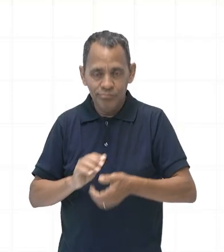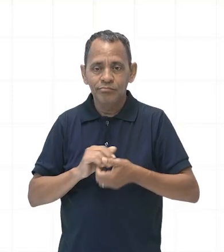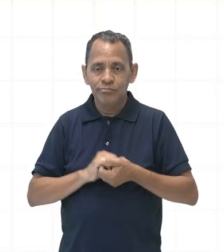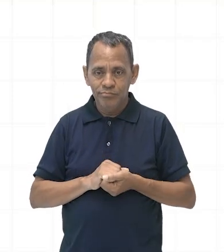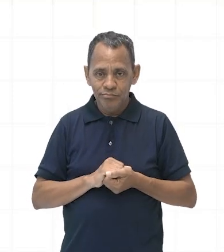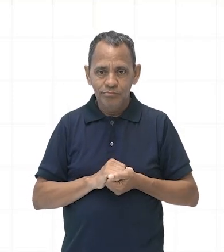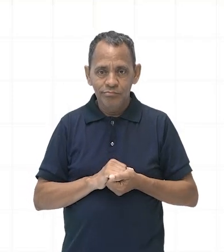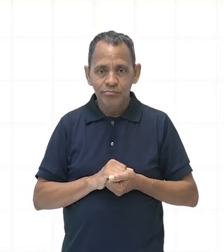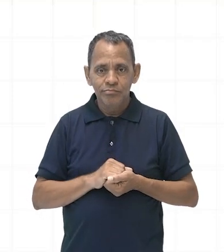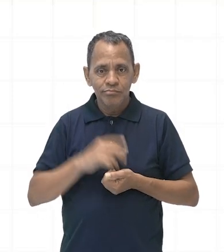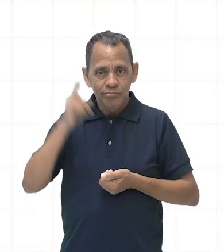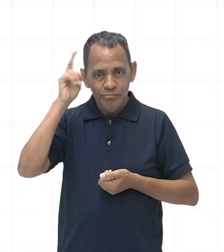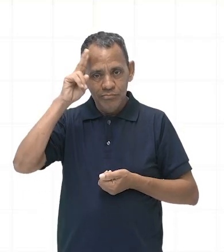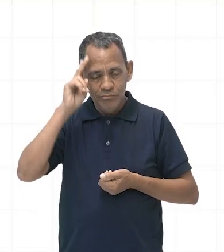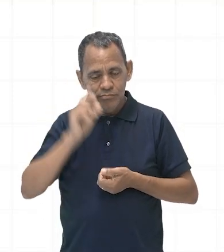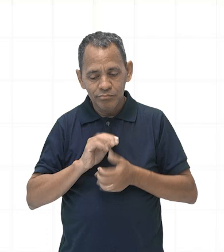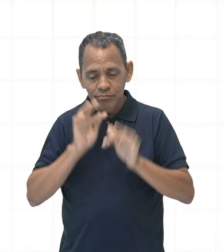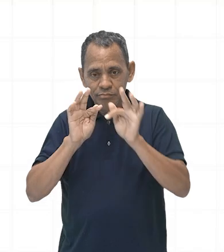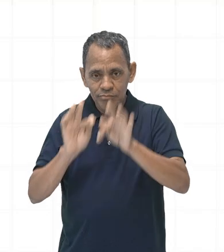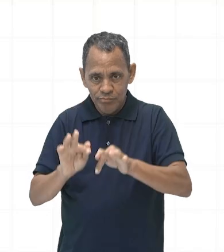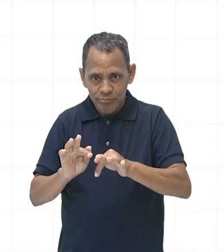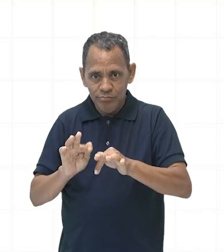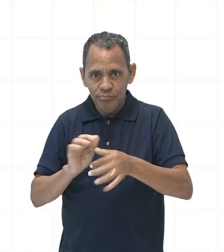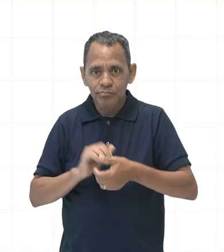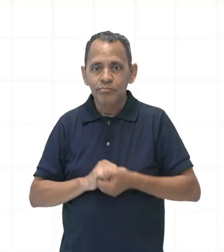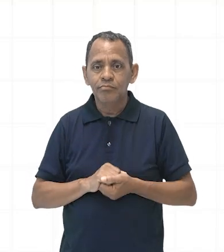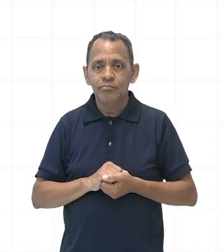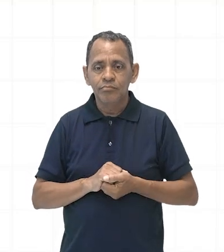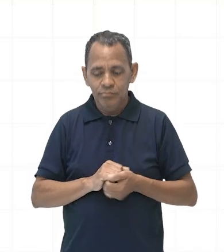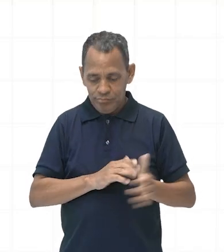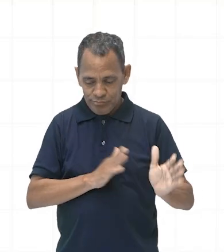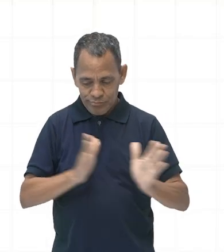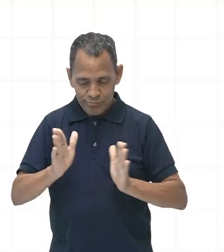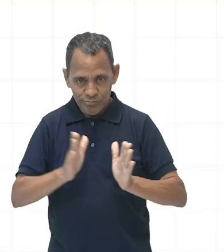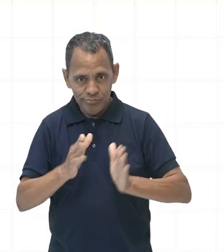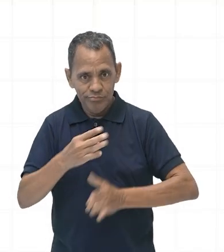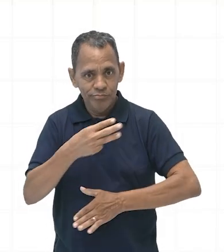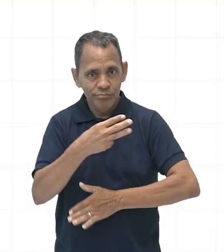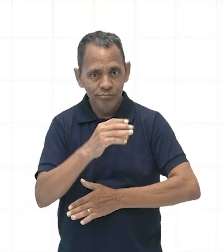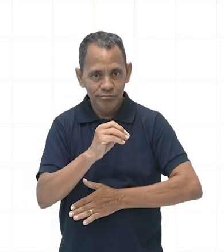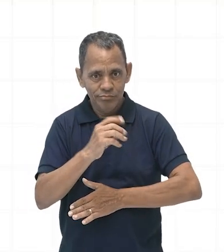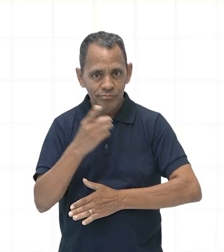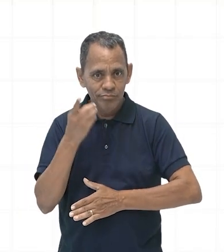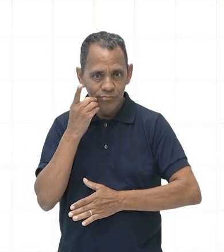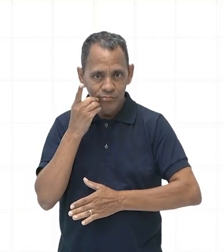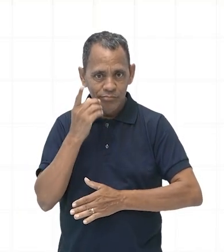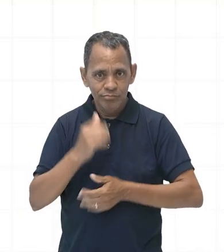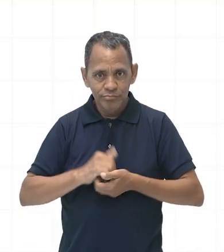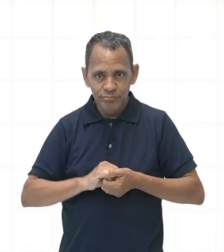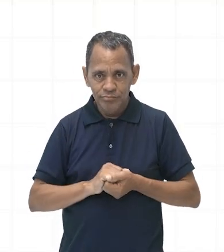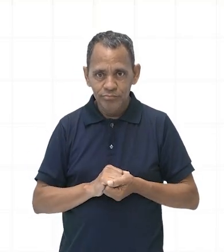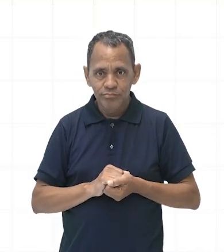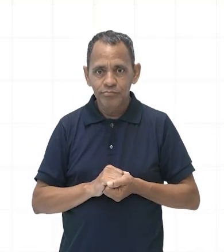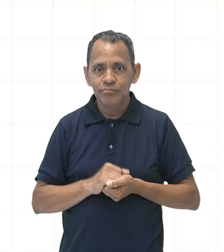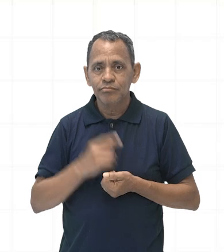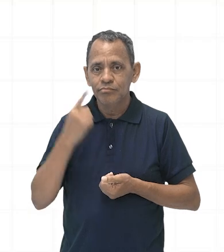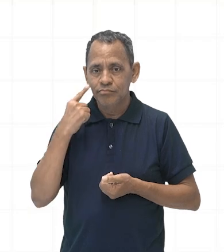Então, lembrando que o término da campanha era durante 30 dias. Vamos lá ao que ele